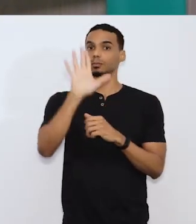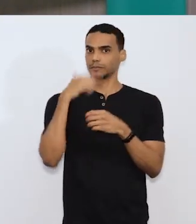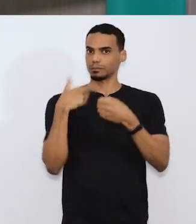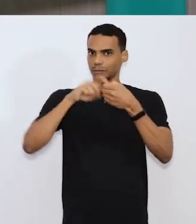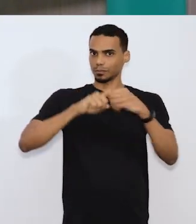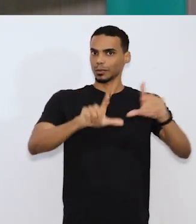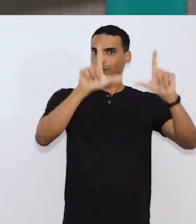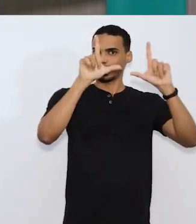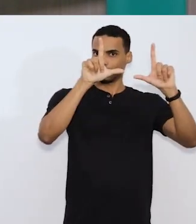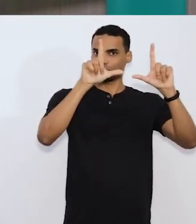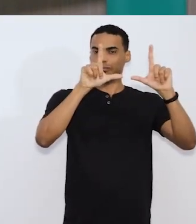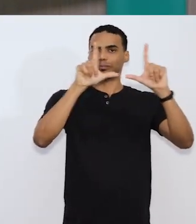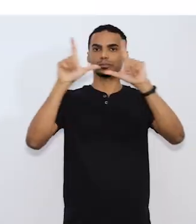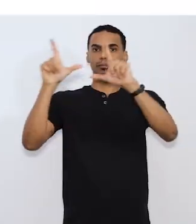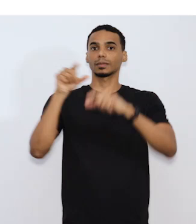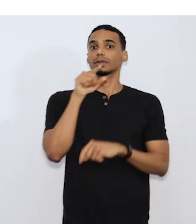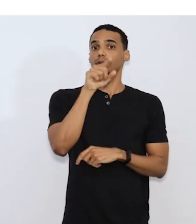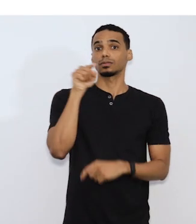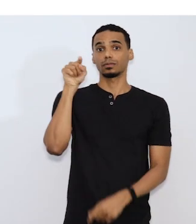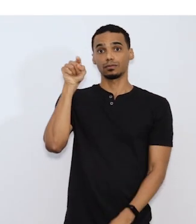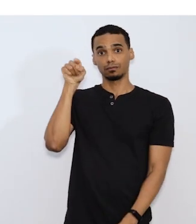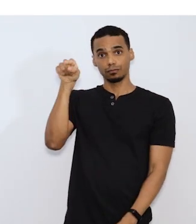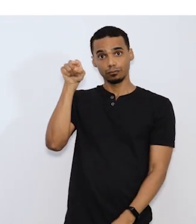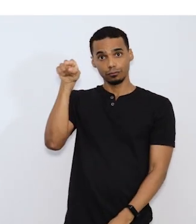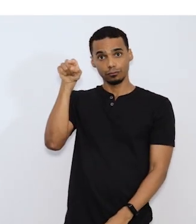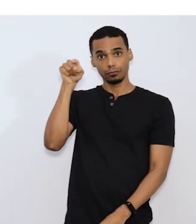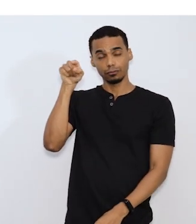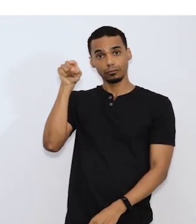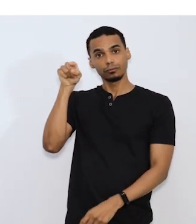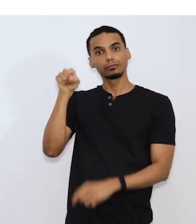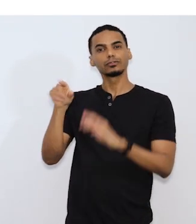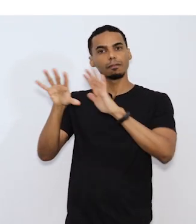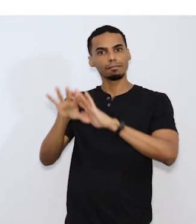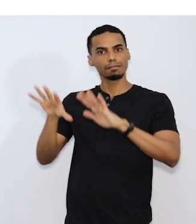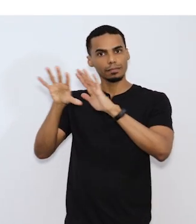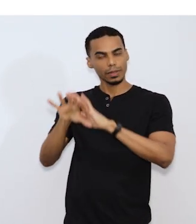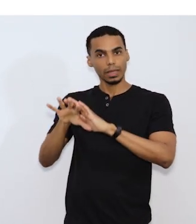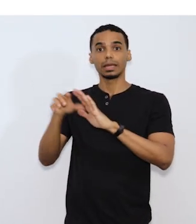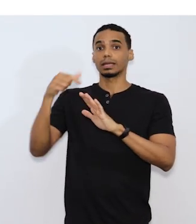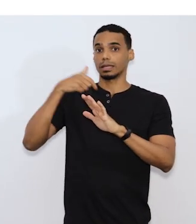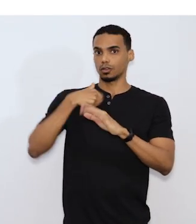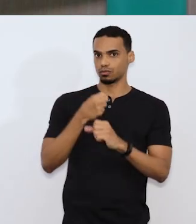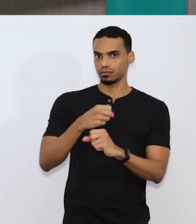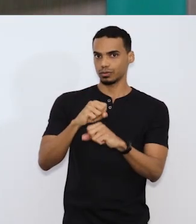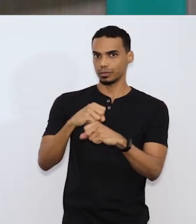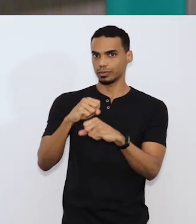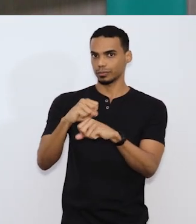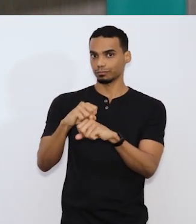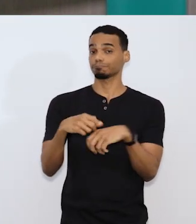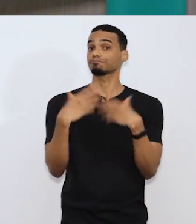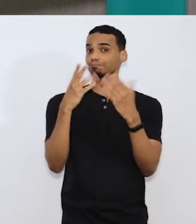ali ao primeiro balão, quando ele diz, você o distrai enquanto eu dou uma limpada na jaula. Eu disse